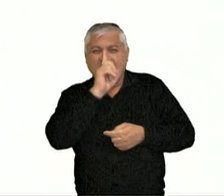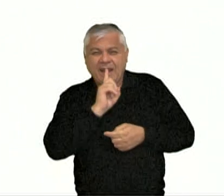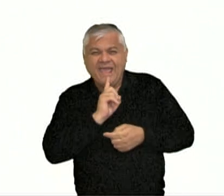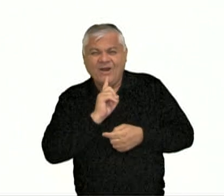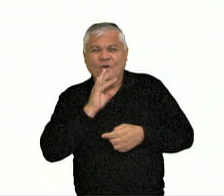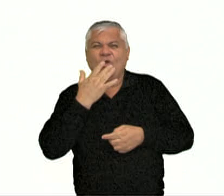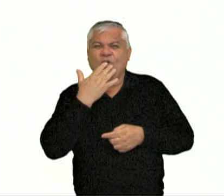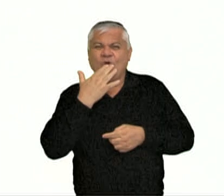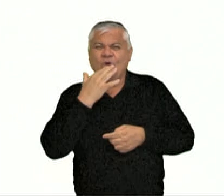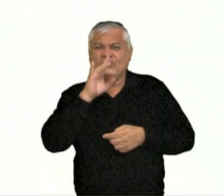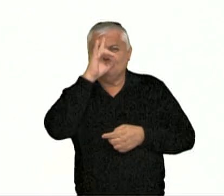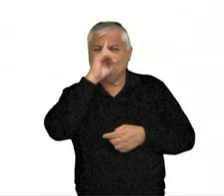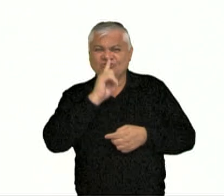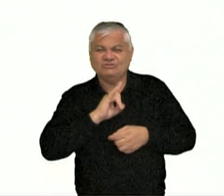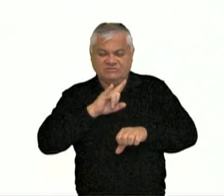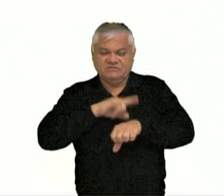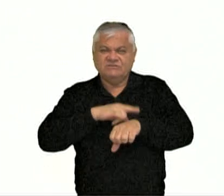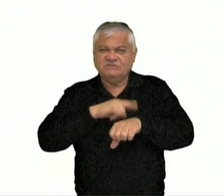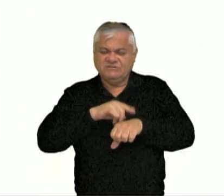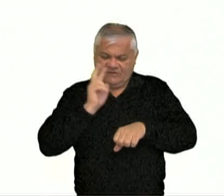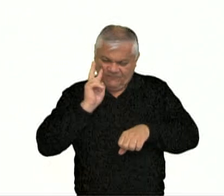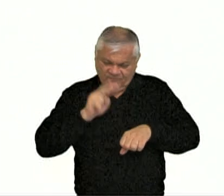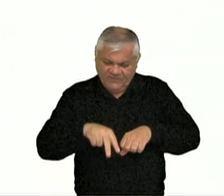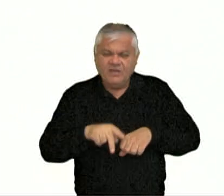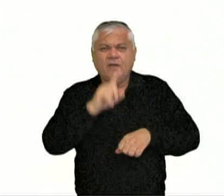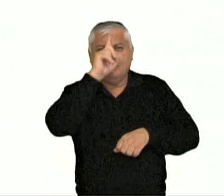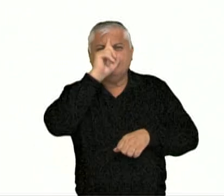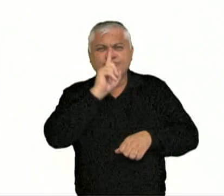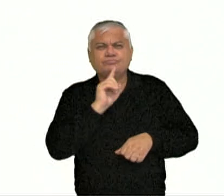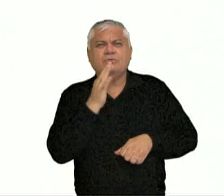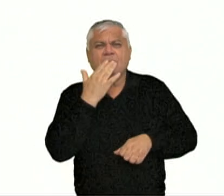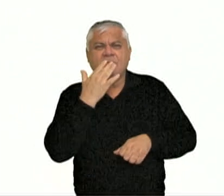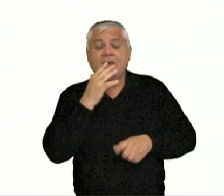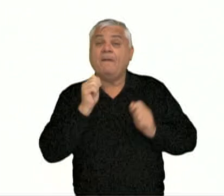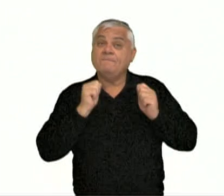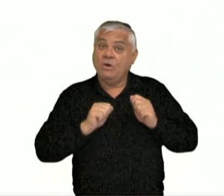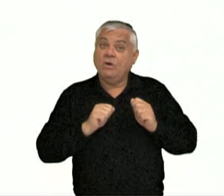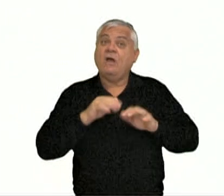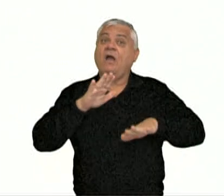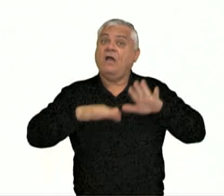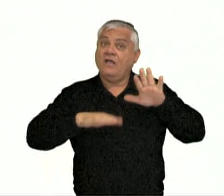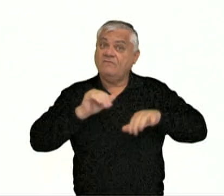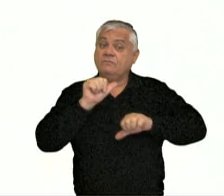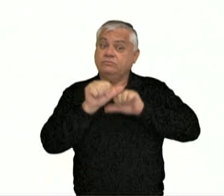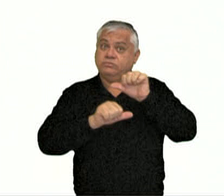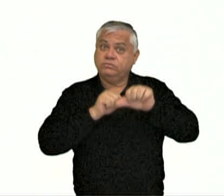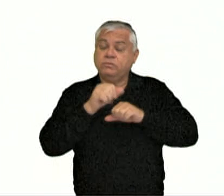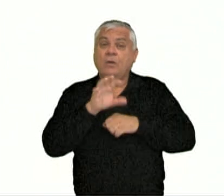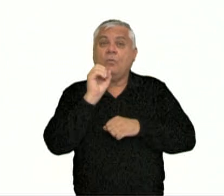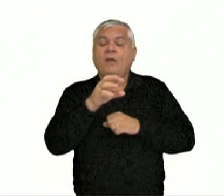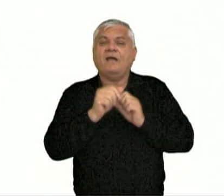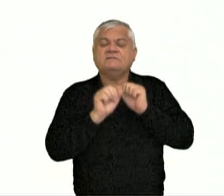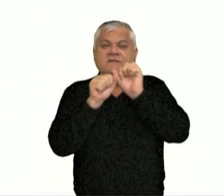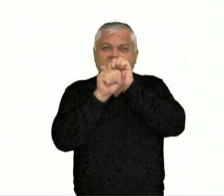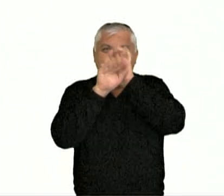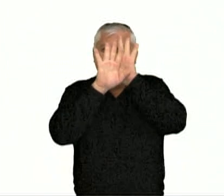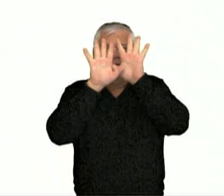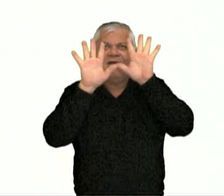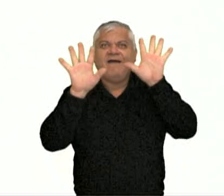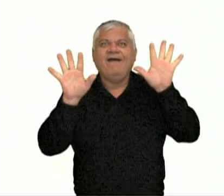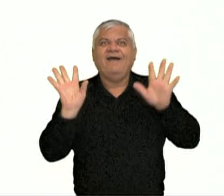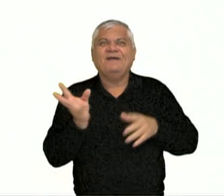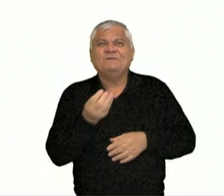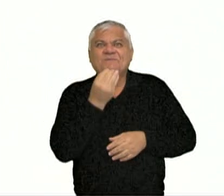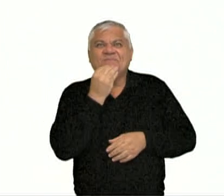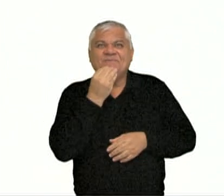amarelado, um tom de amarelo, tá? Que pode ficar até quase transparente e pode